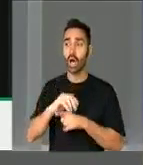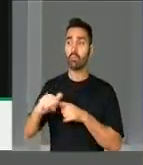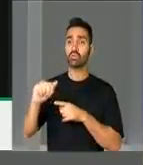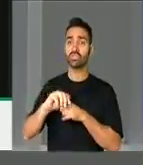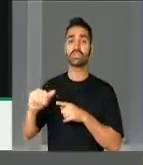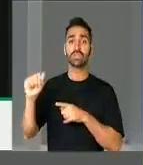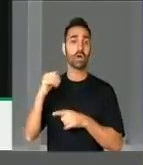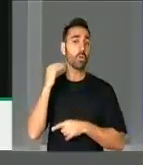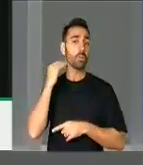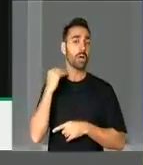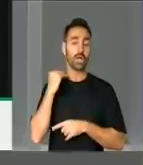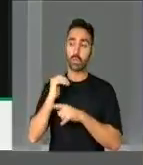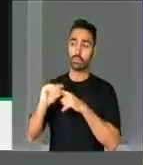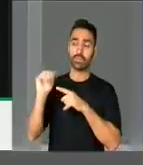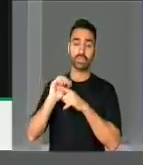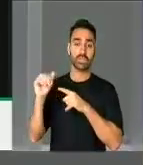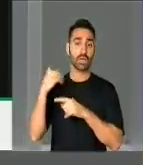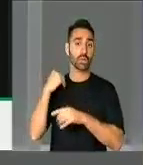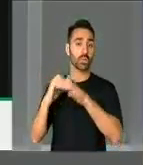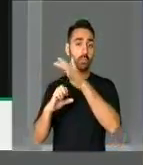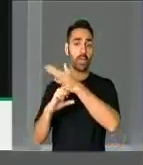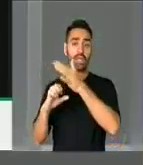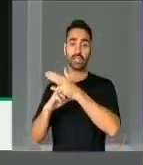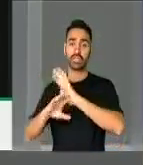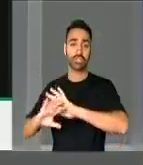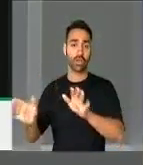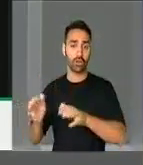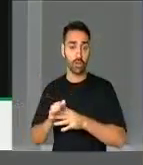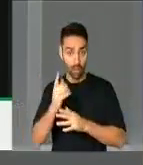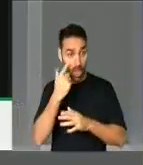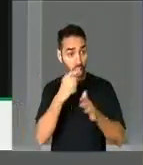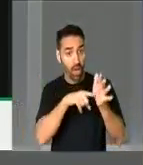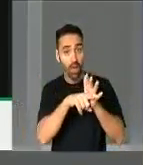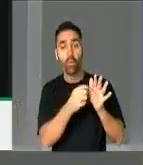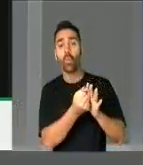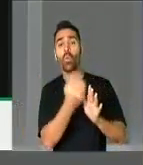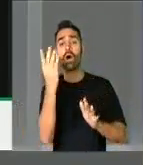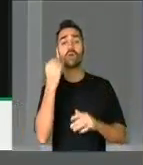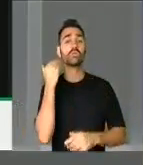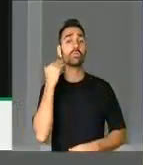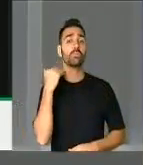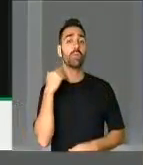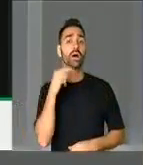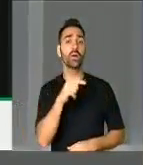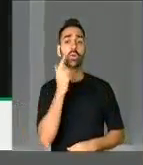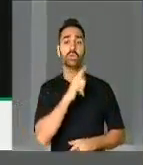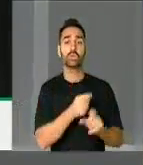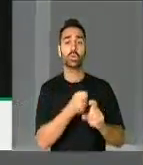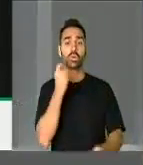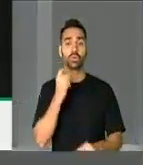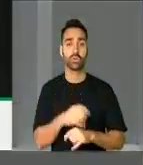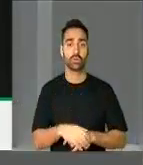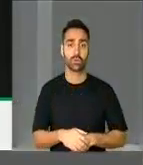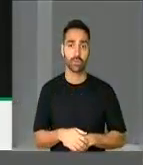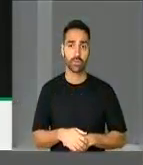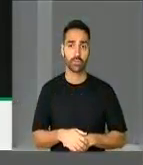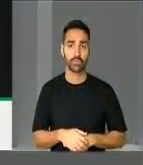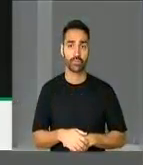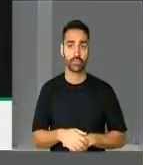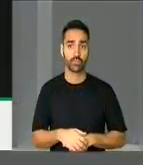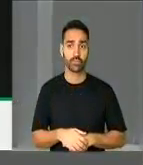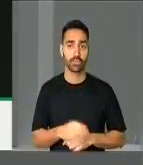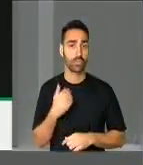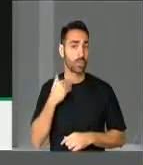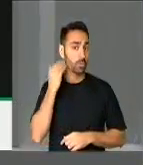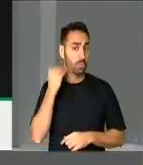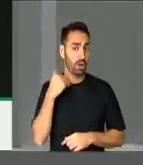os bancos. Vai, olha aí, levanta quanto cada banco faturou nesse ano do governo Temer. O faturamento dos bancos